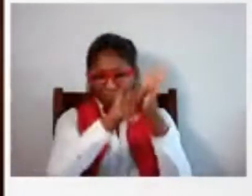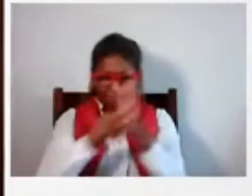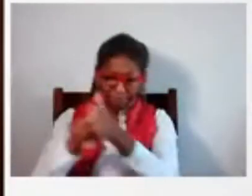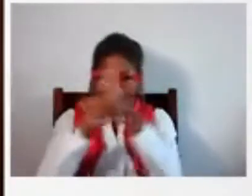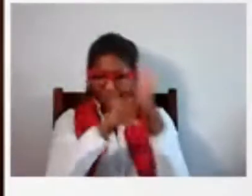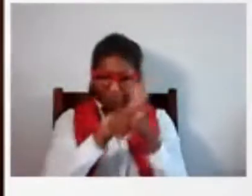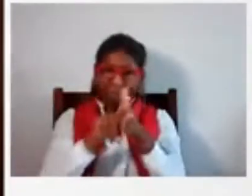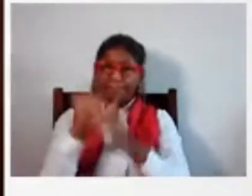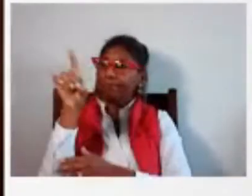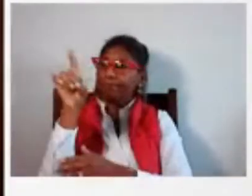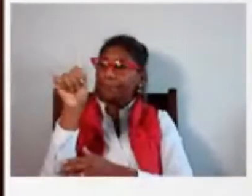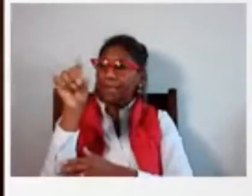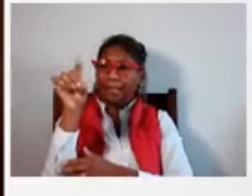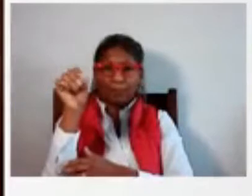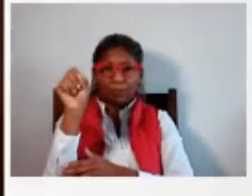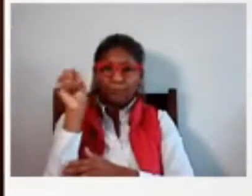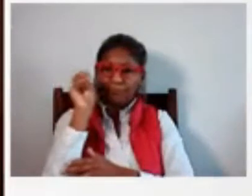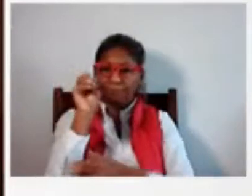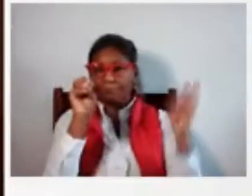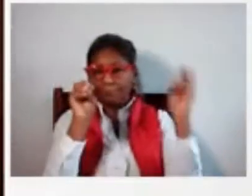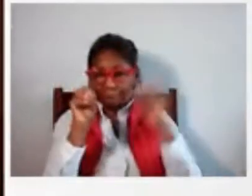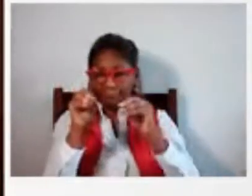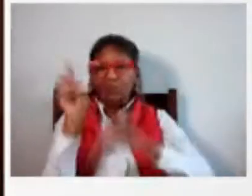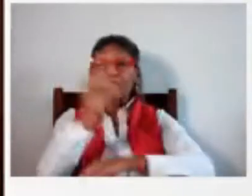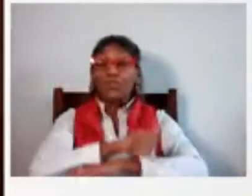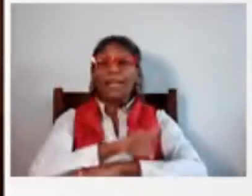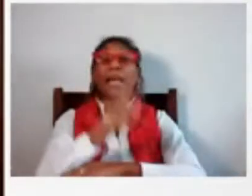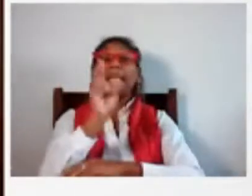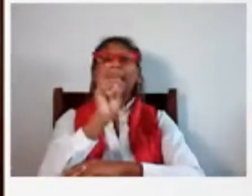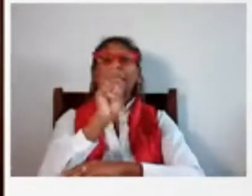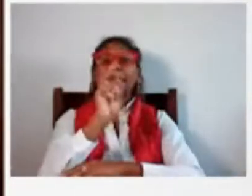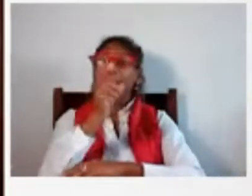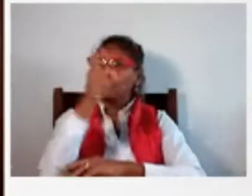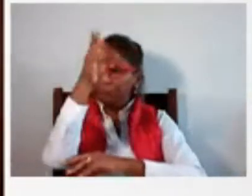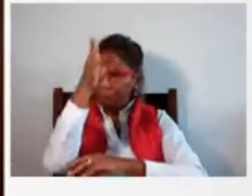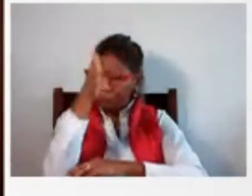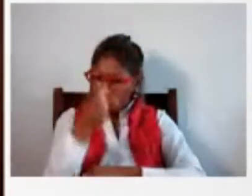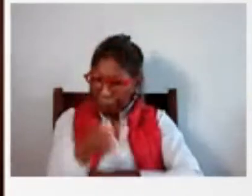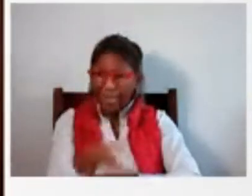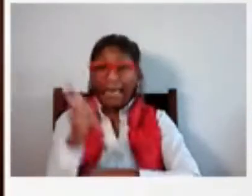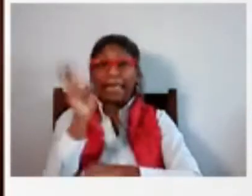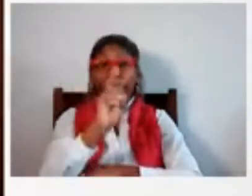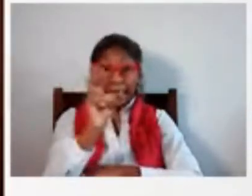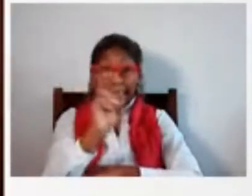consolidar as informações na quinta-feira. Na sexta-feira, a nossa equipe técnica vai